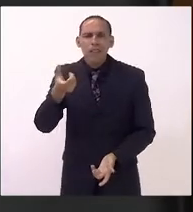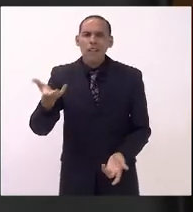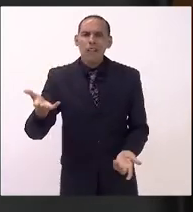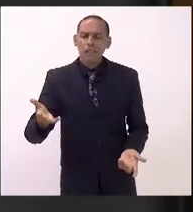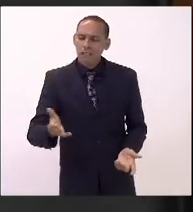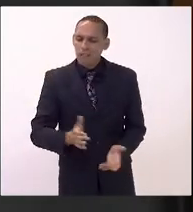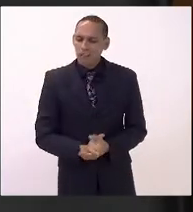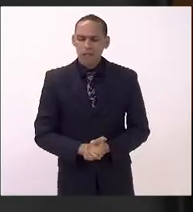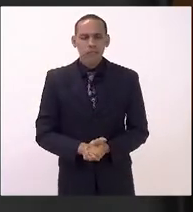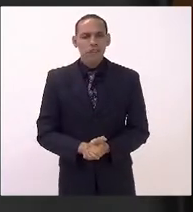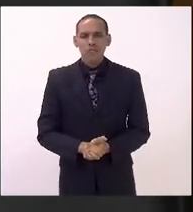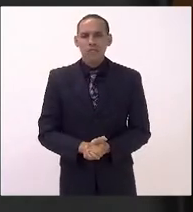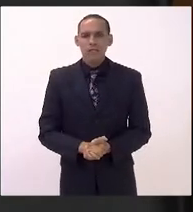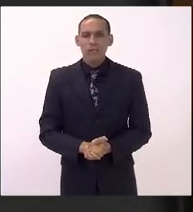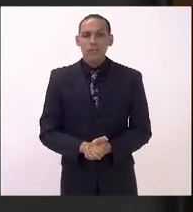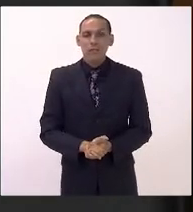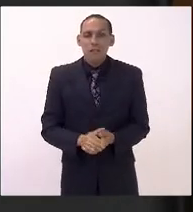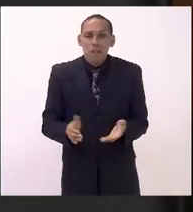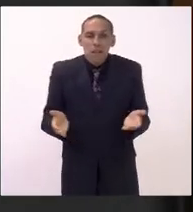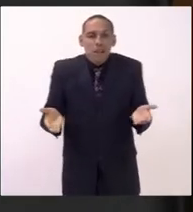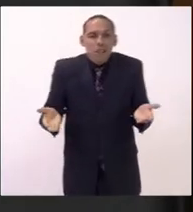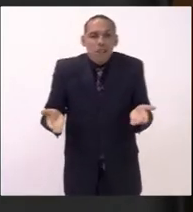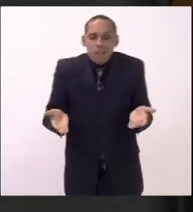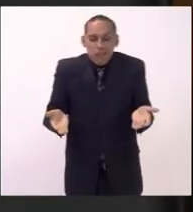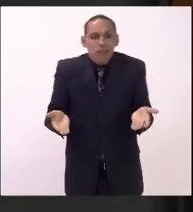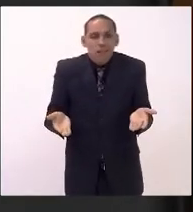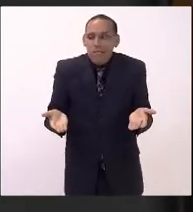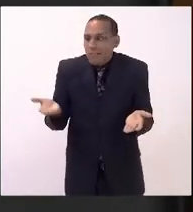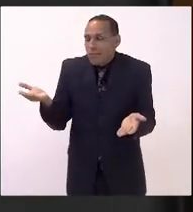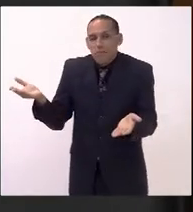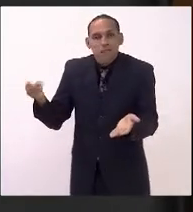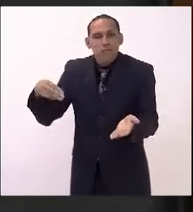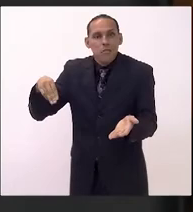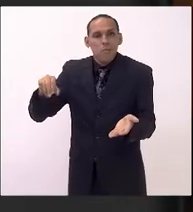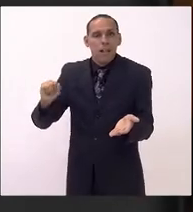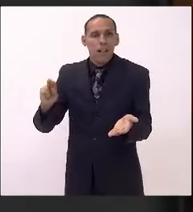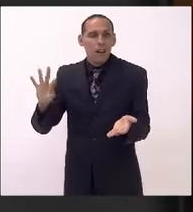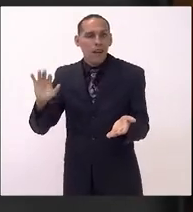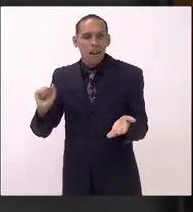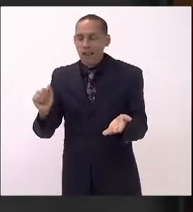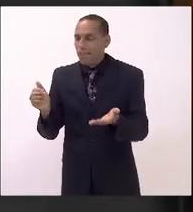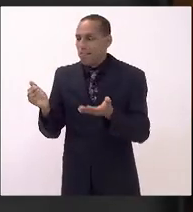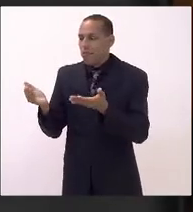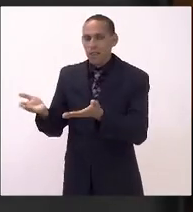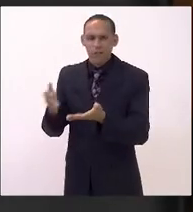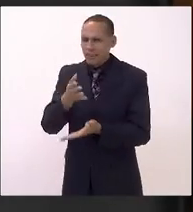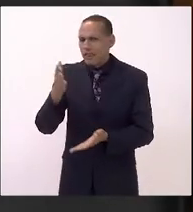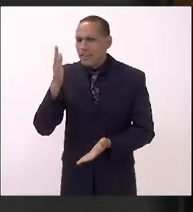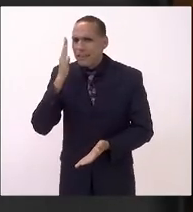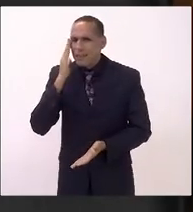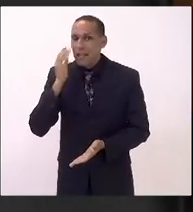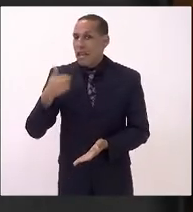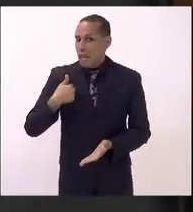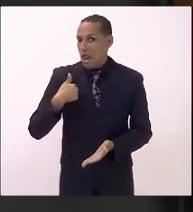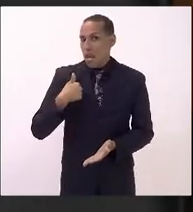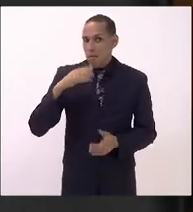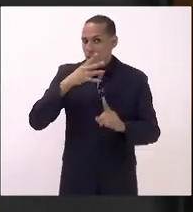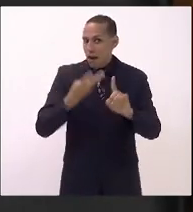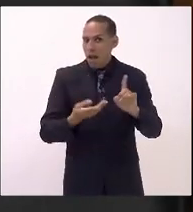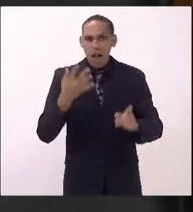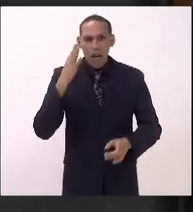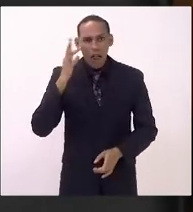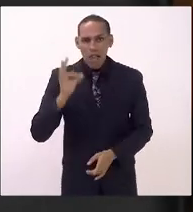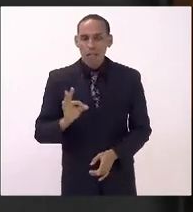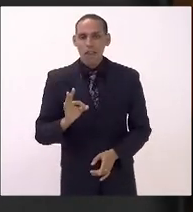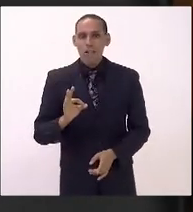E justamente a Marta, E para vocês terem uma ideia, eu nem sabia dessa homenagem. Um dia